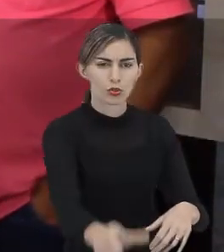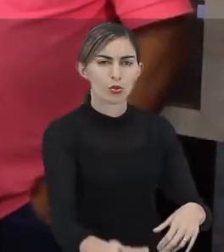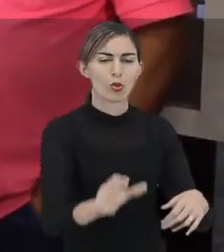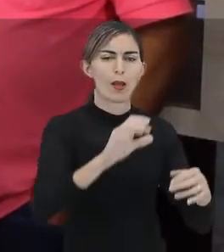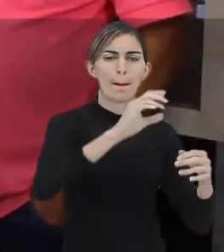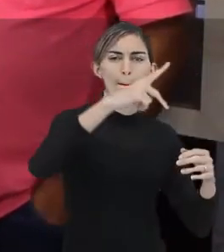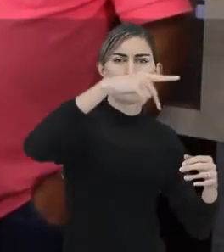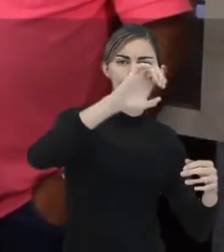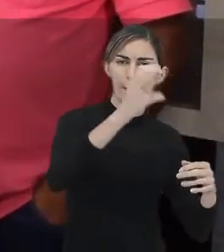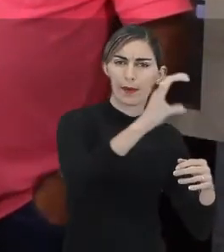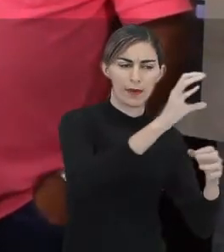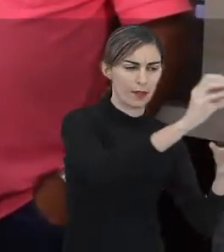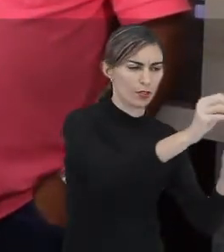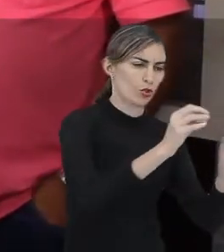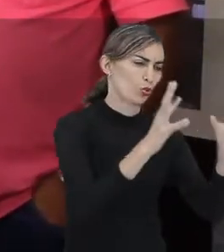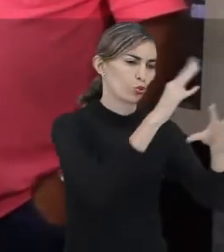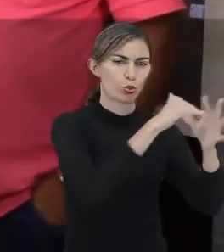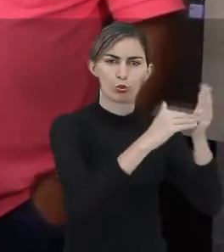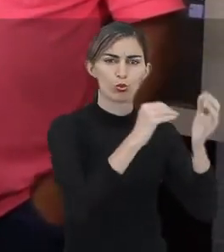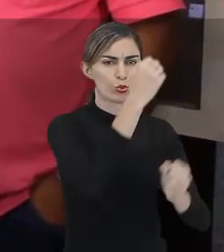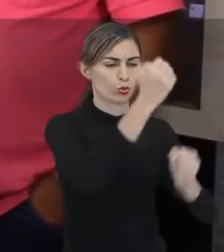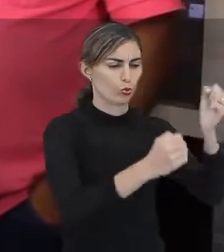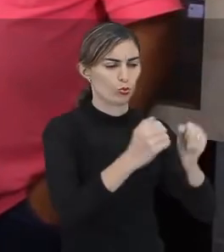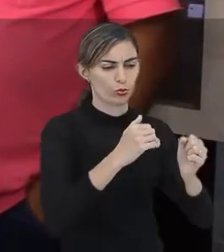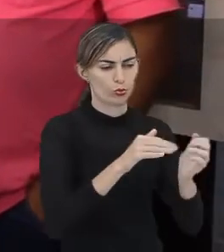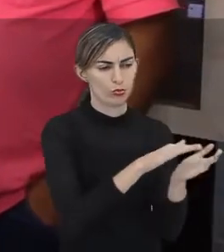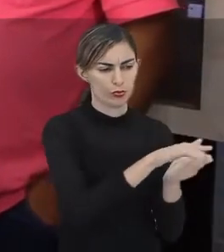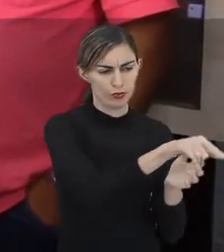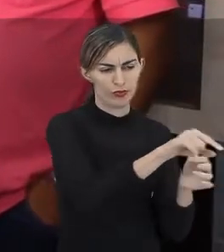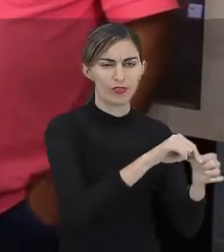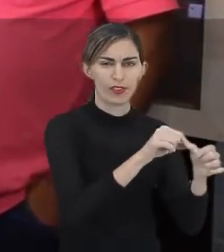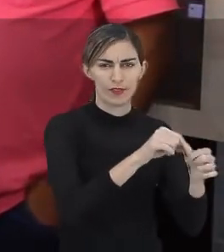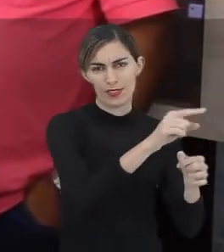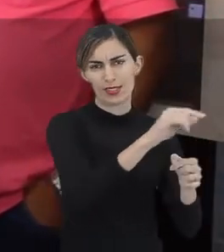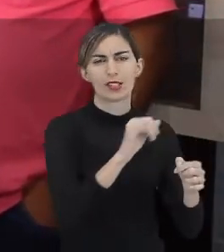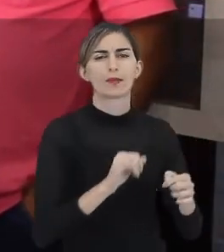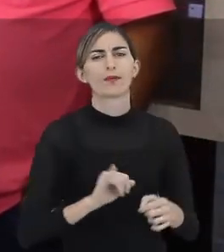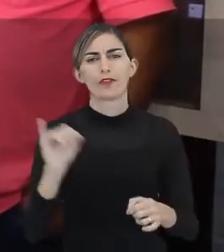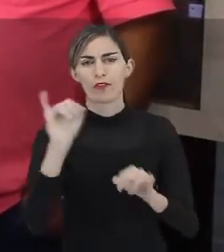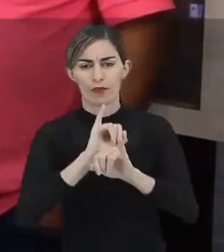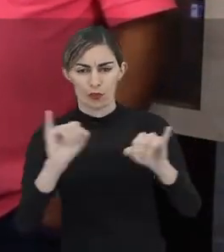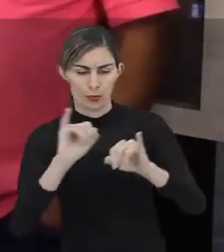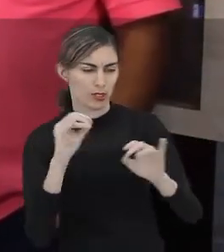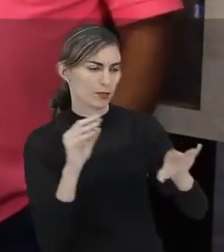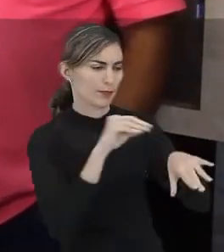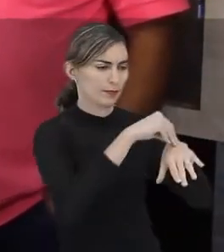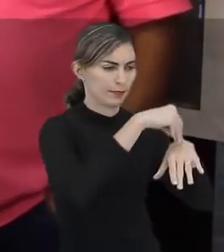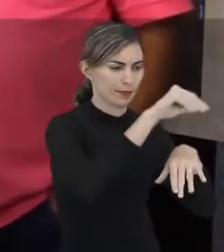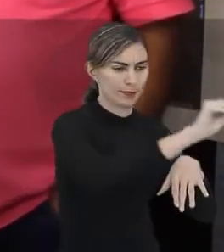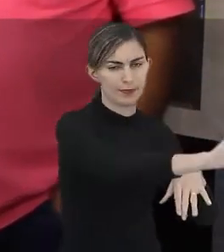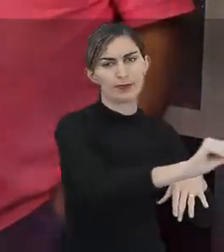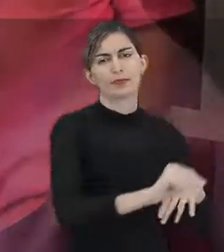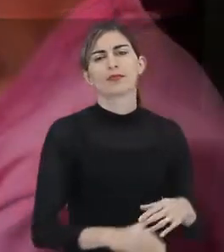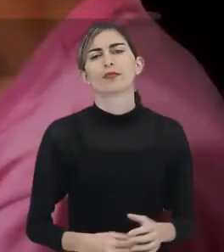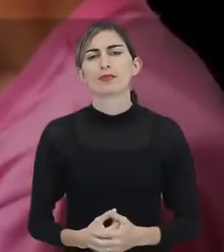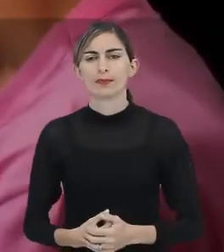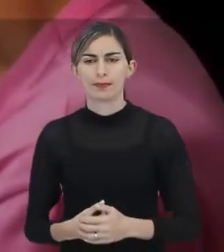ou a peça, todo o sistema produtivo vai estar integrado com as informações que eu coloquei aqui. Basicamente